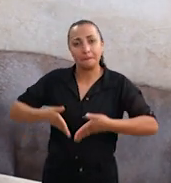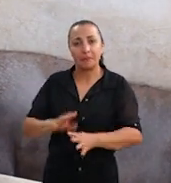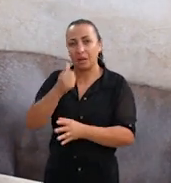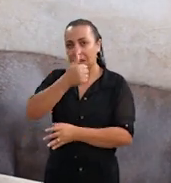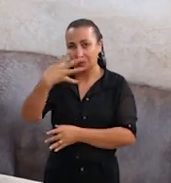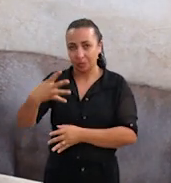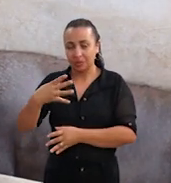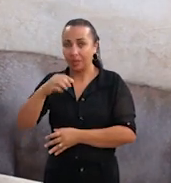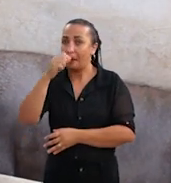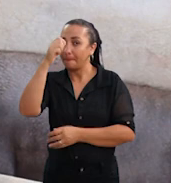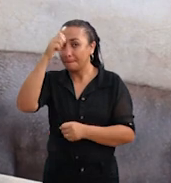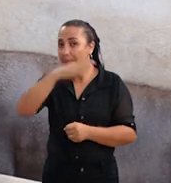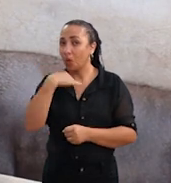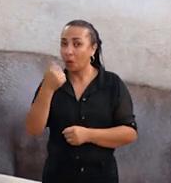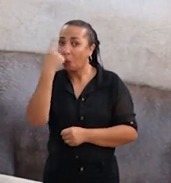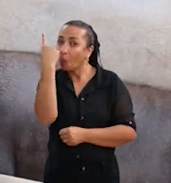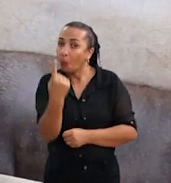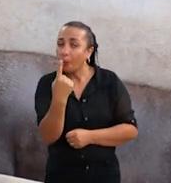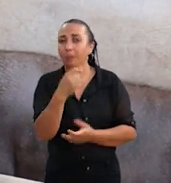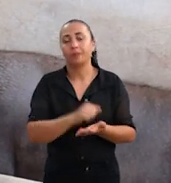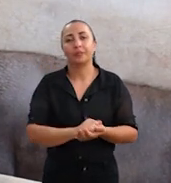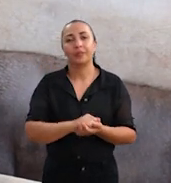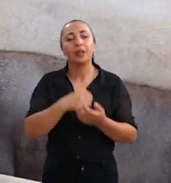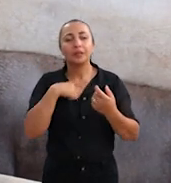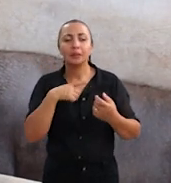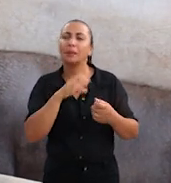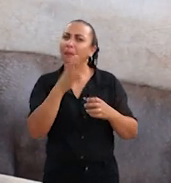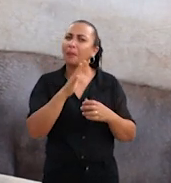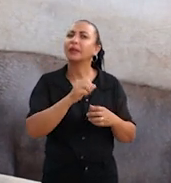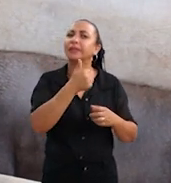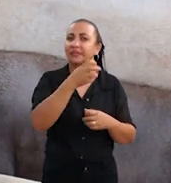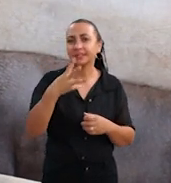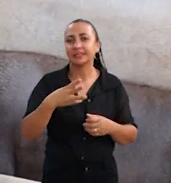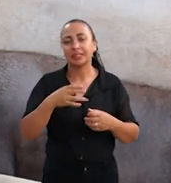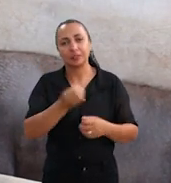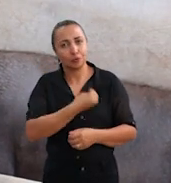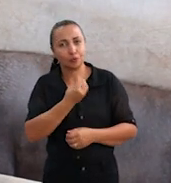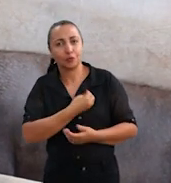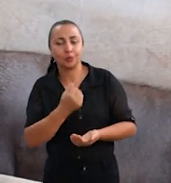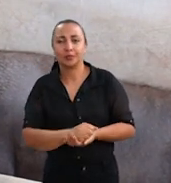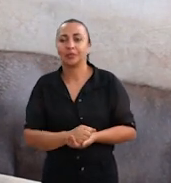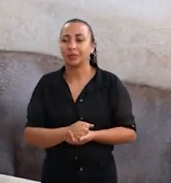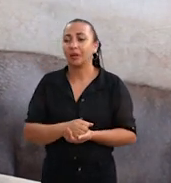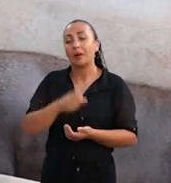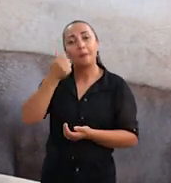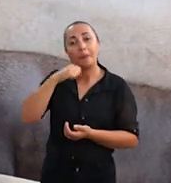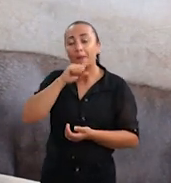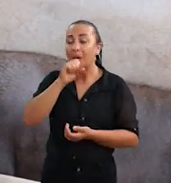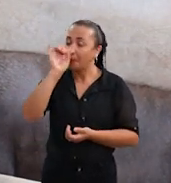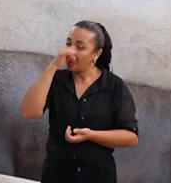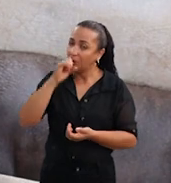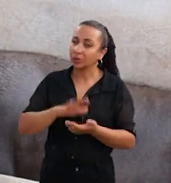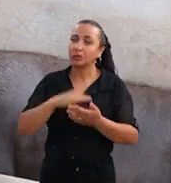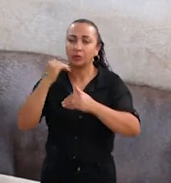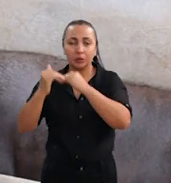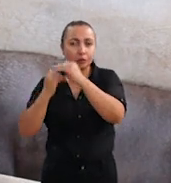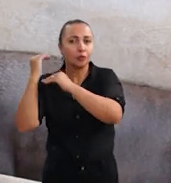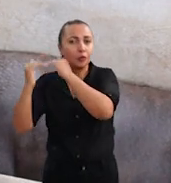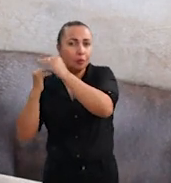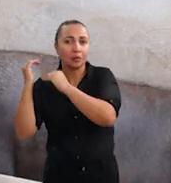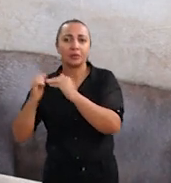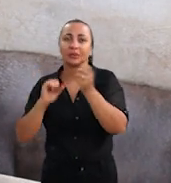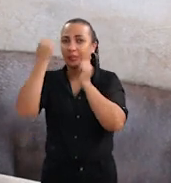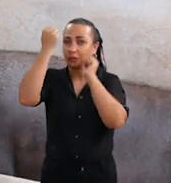tem que criar pelo menos 13. Então eu vou vendo a habilidade materna dessa mãe e vou vendo esses desempenhos. A média, por exemplo, na